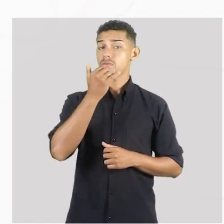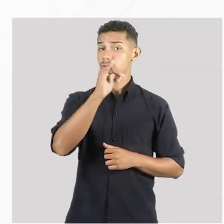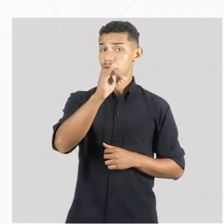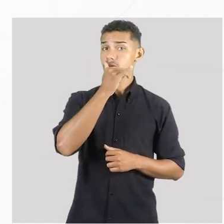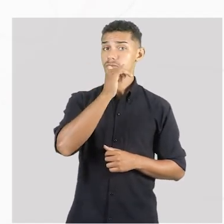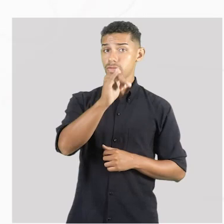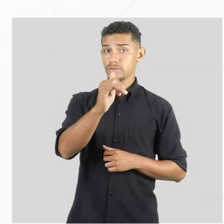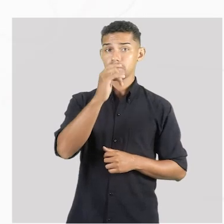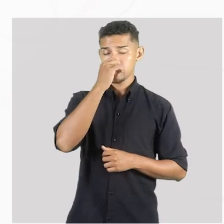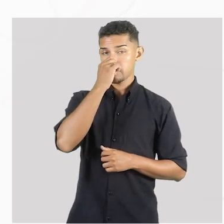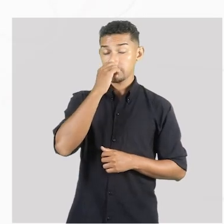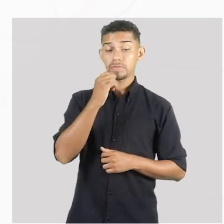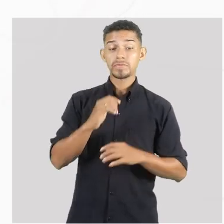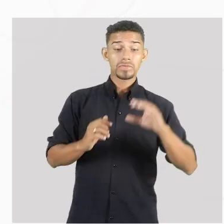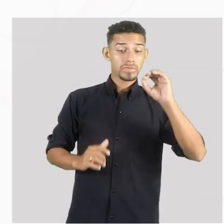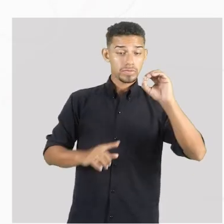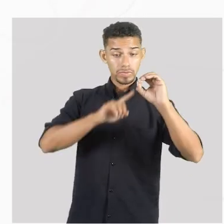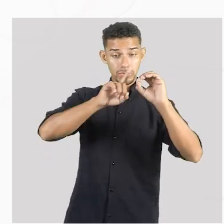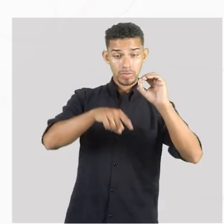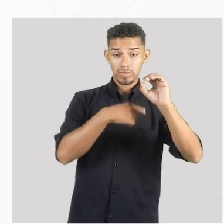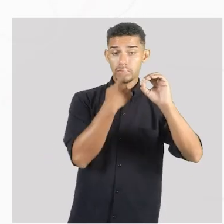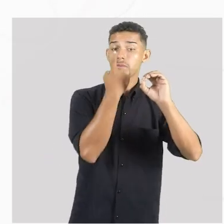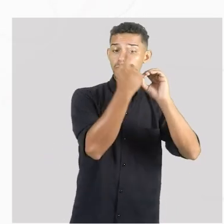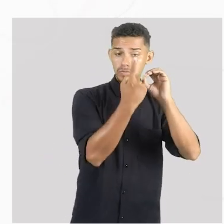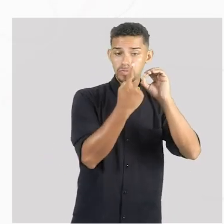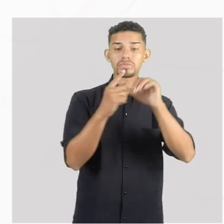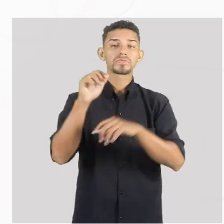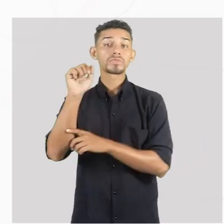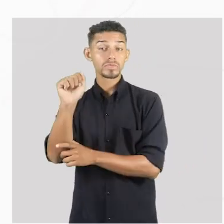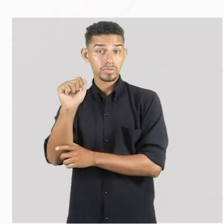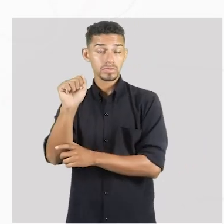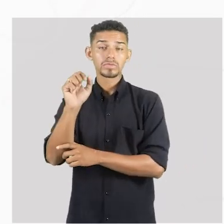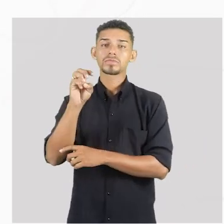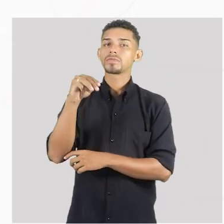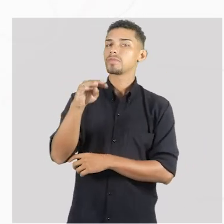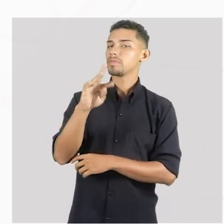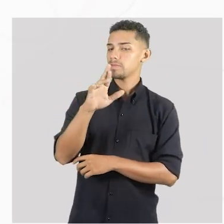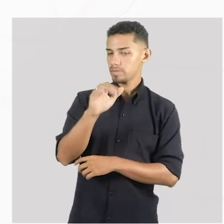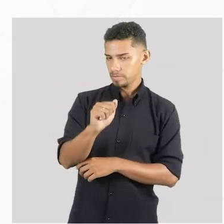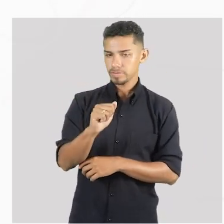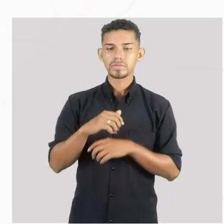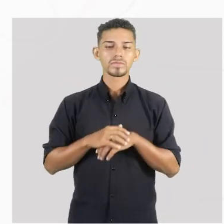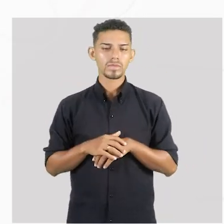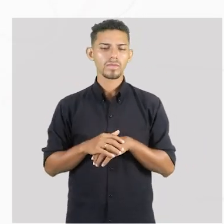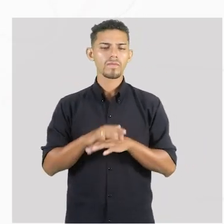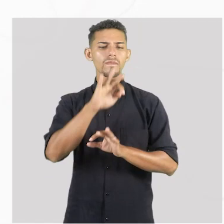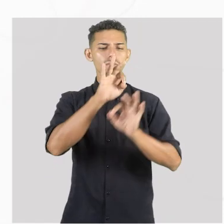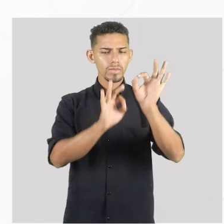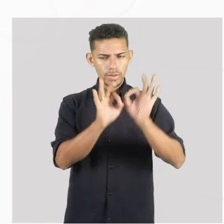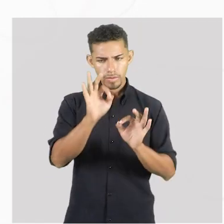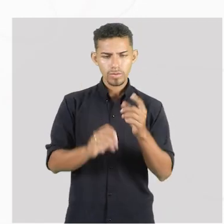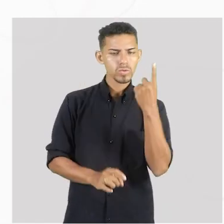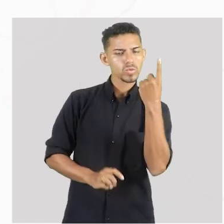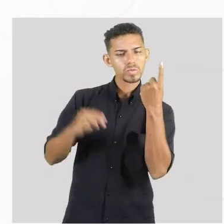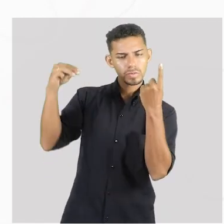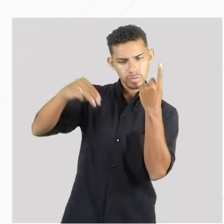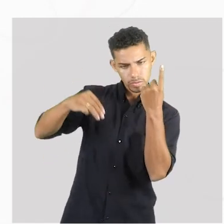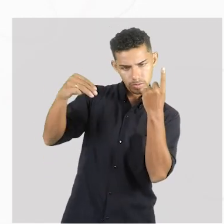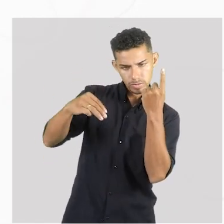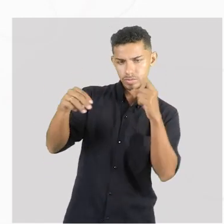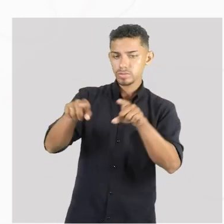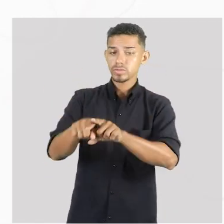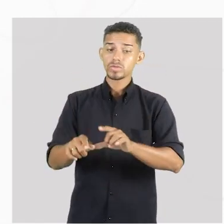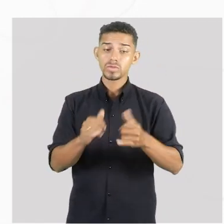corrente elétrica de 0,1 ampere é formada durante 1 minuto em um